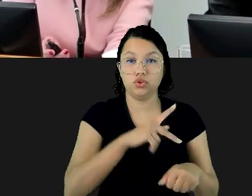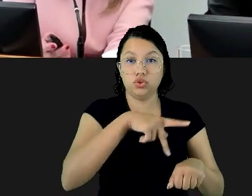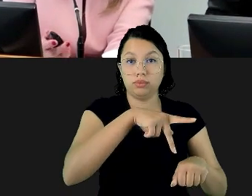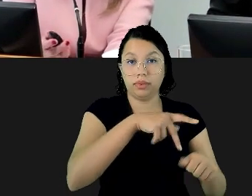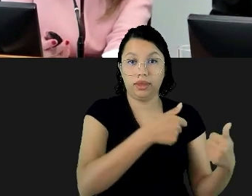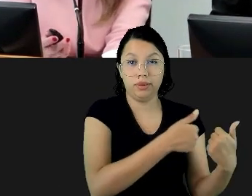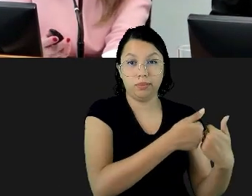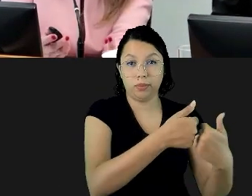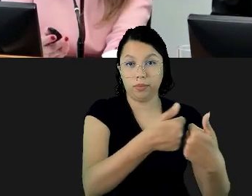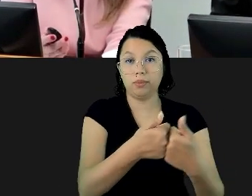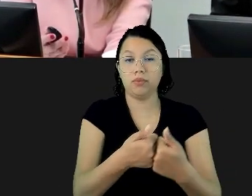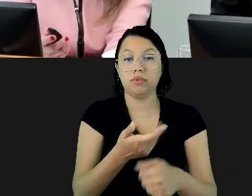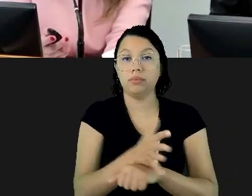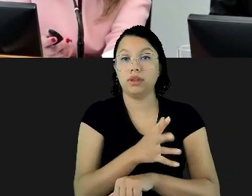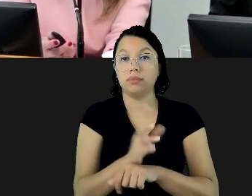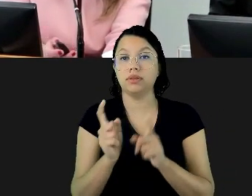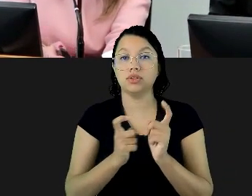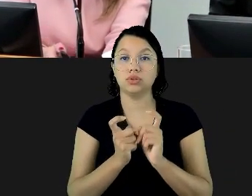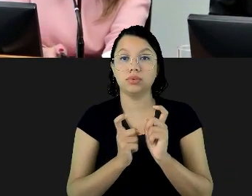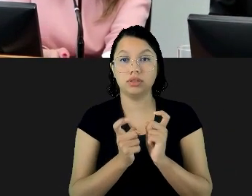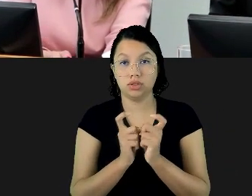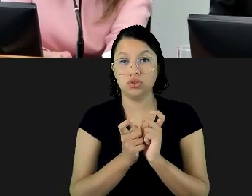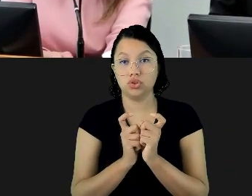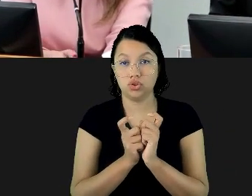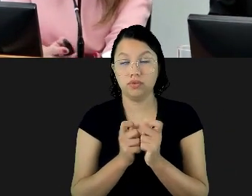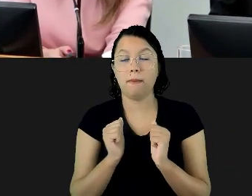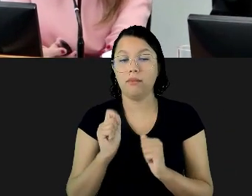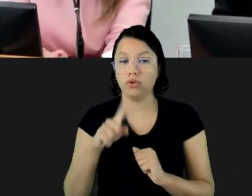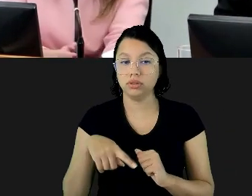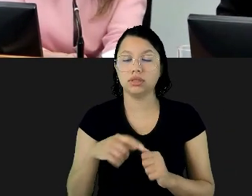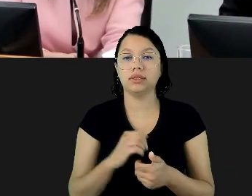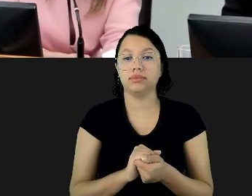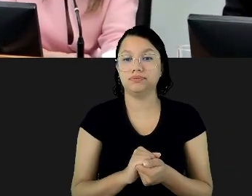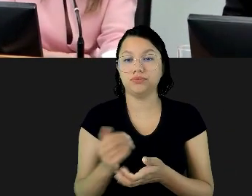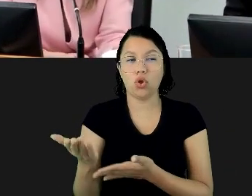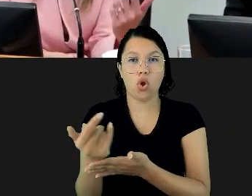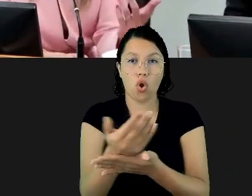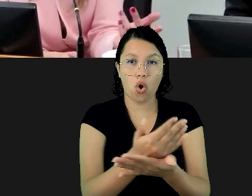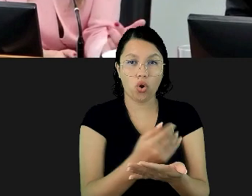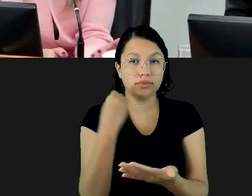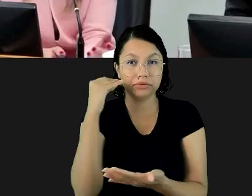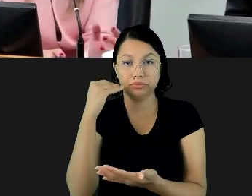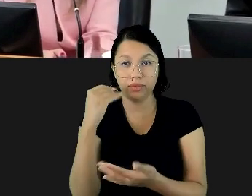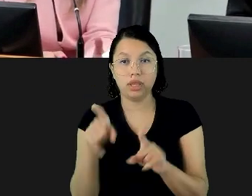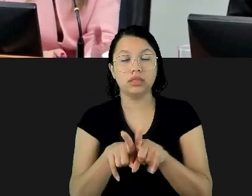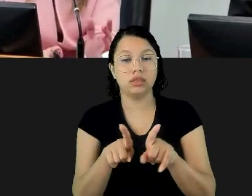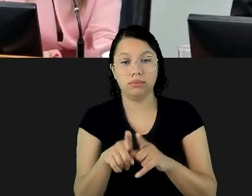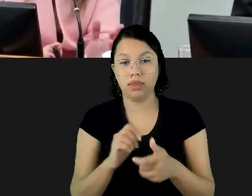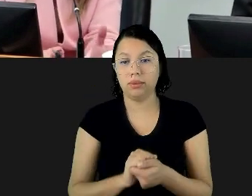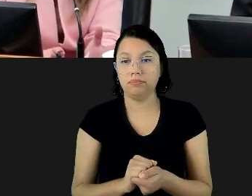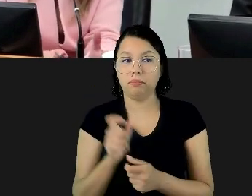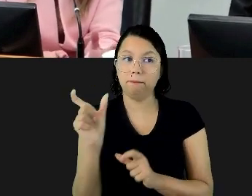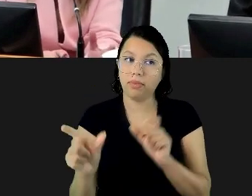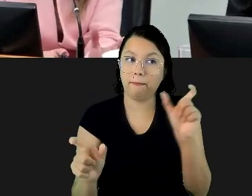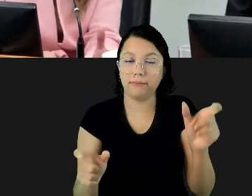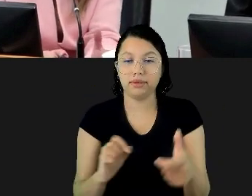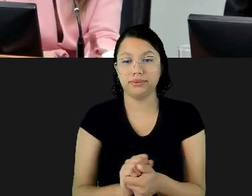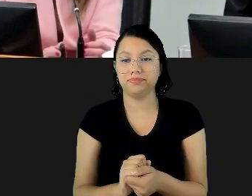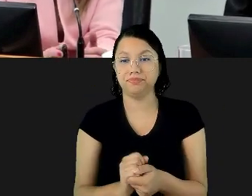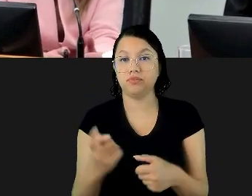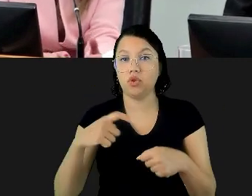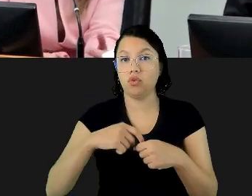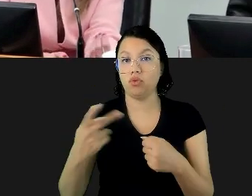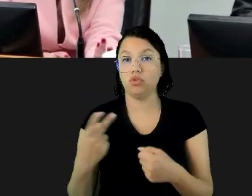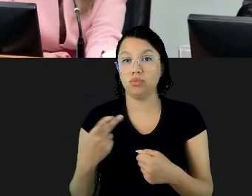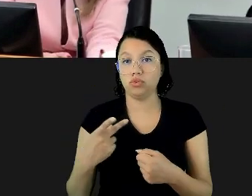que podem ser colhidas e as experiências de um e de outro. E aí eu avanço para o nosso terceiro e último ponto de olhar,